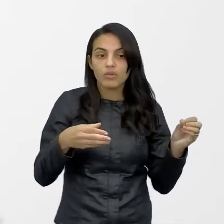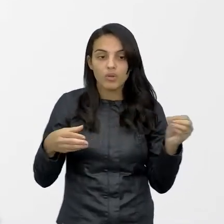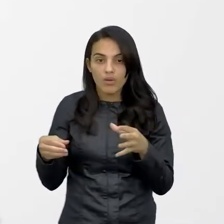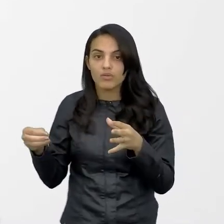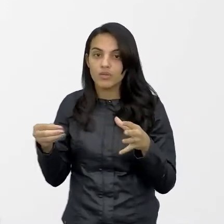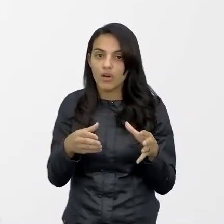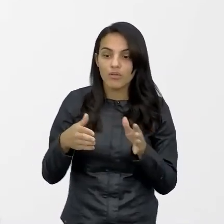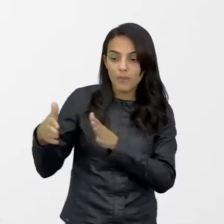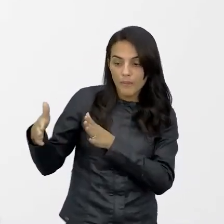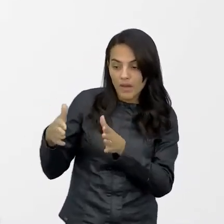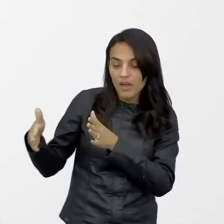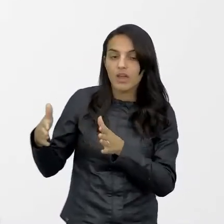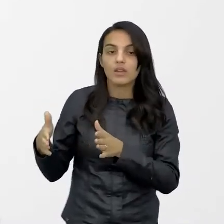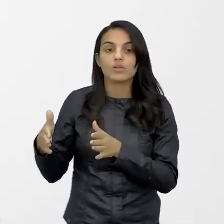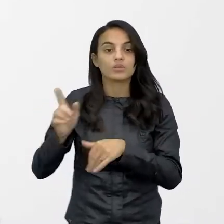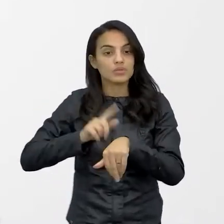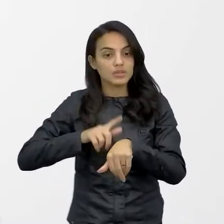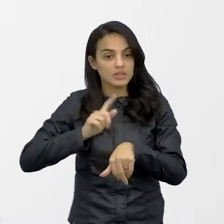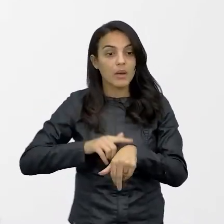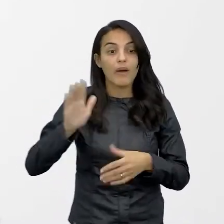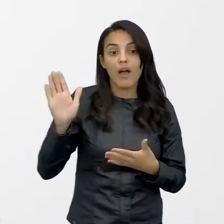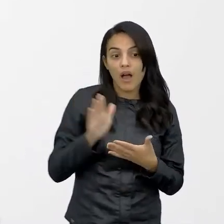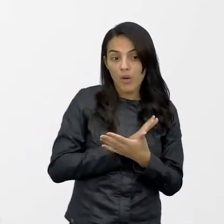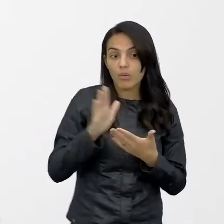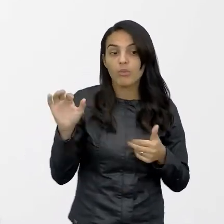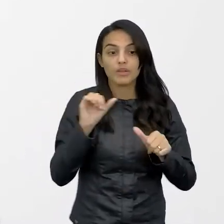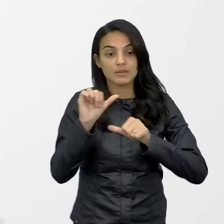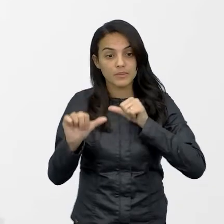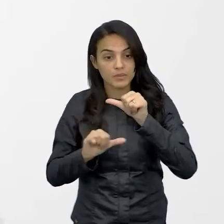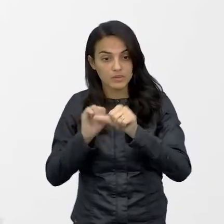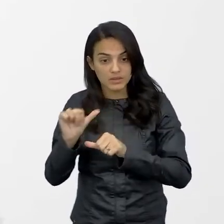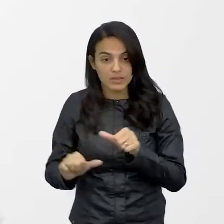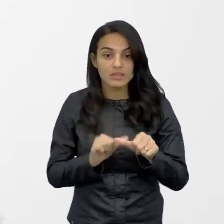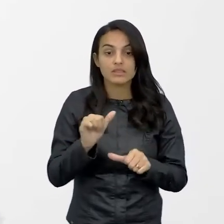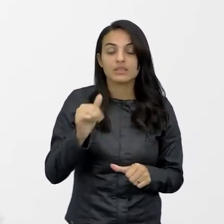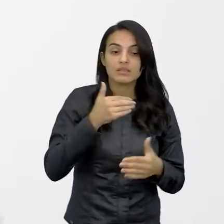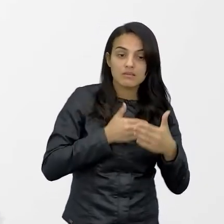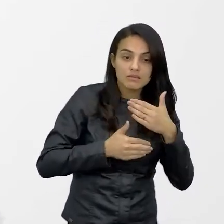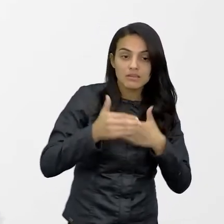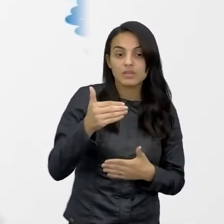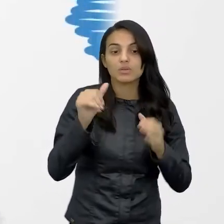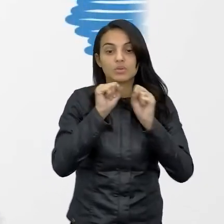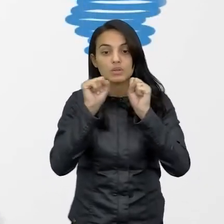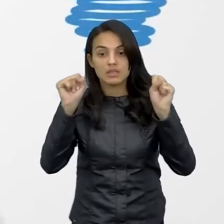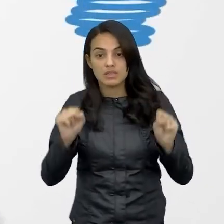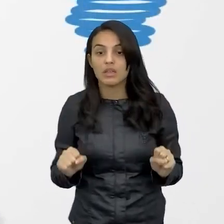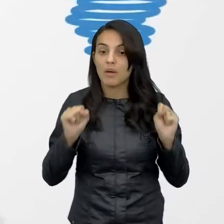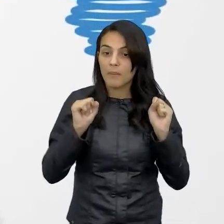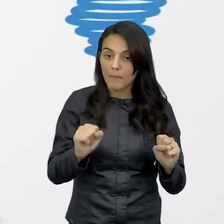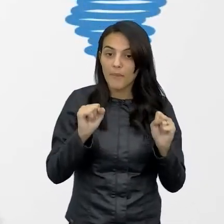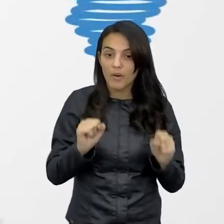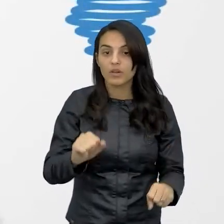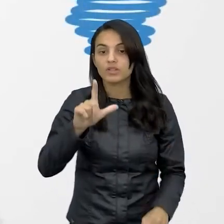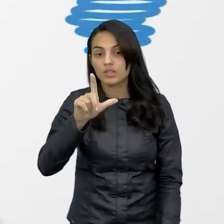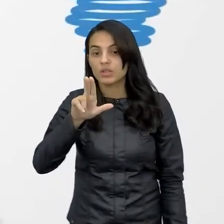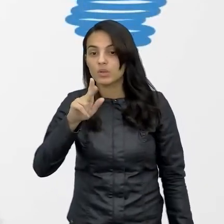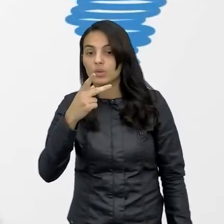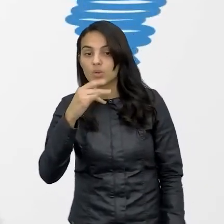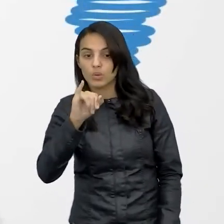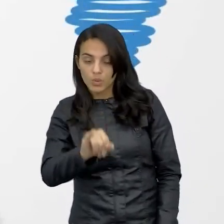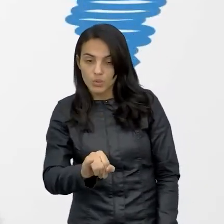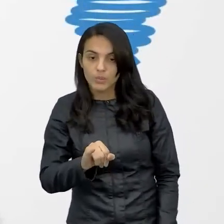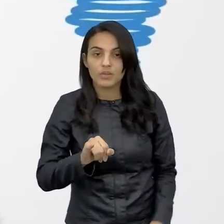breves períodos de tempo. Algumas pequenas mudanças no valor de entrada de um sistema podem, através de loops de